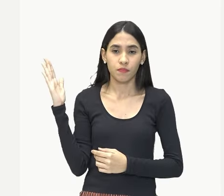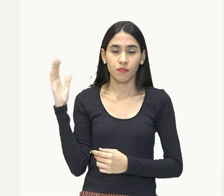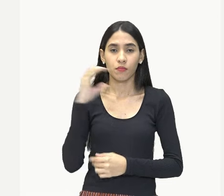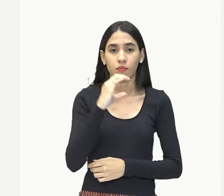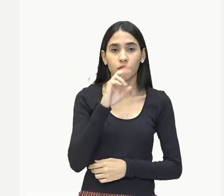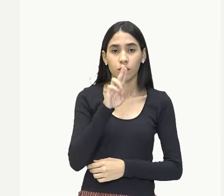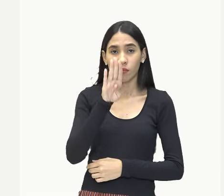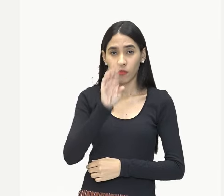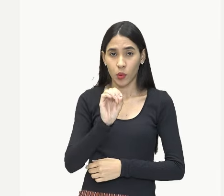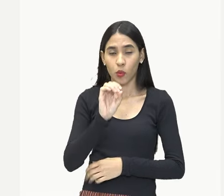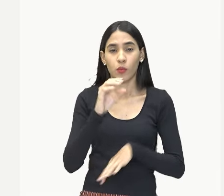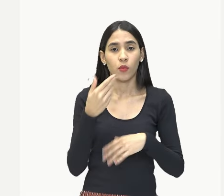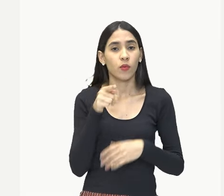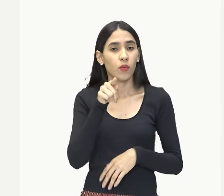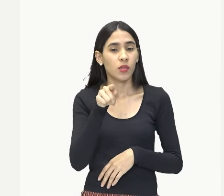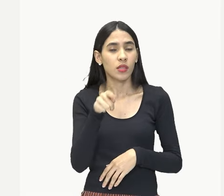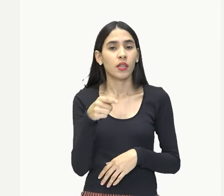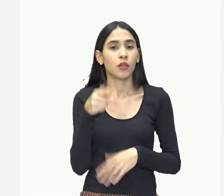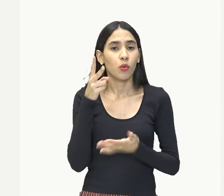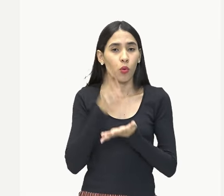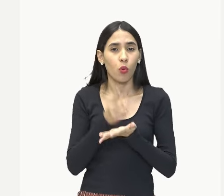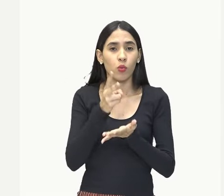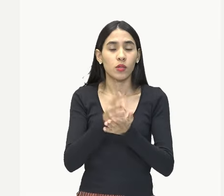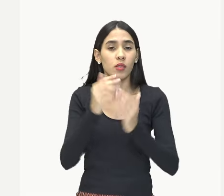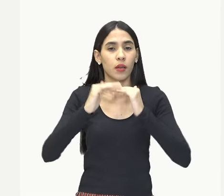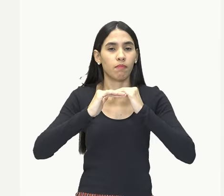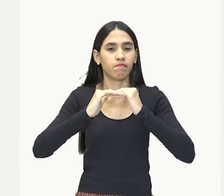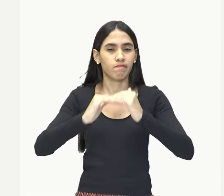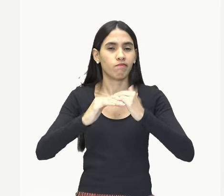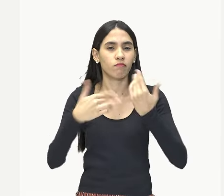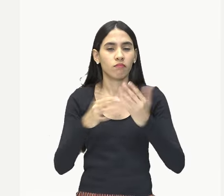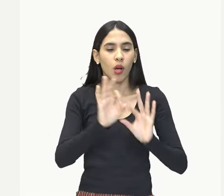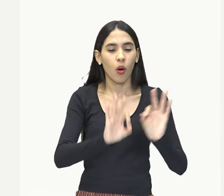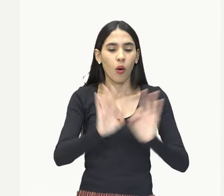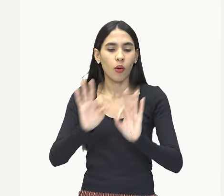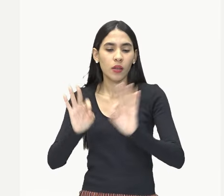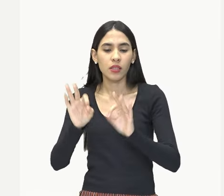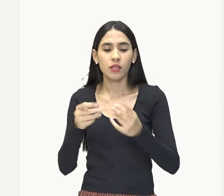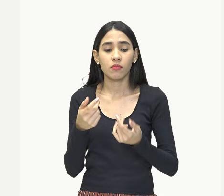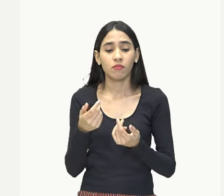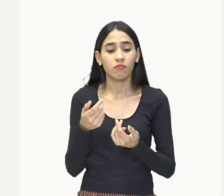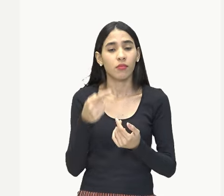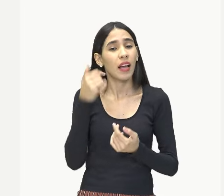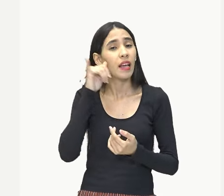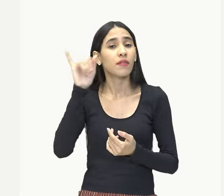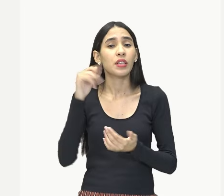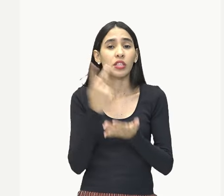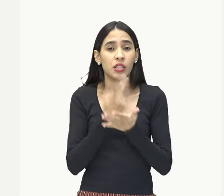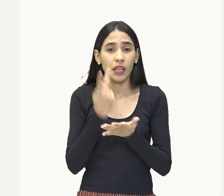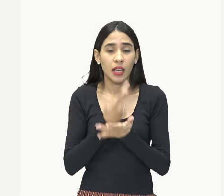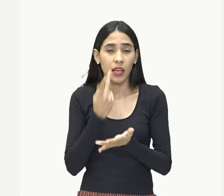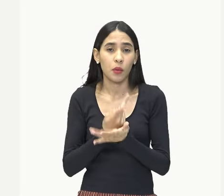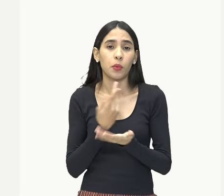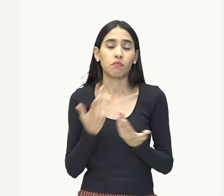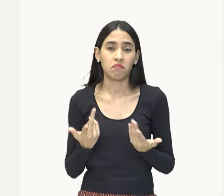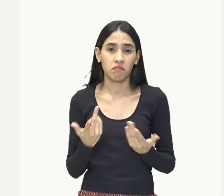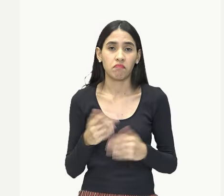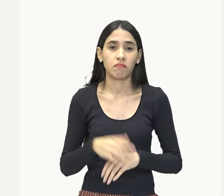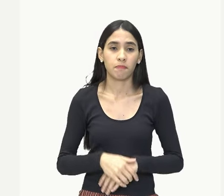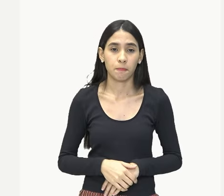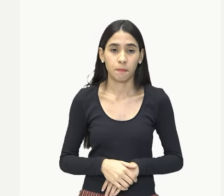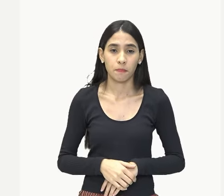cubo. Então, para que você proceda da maneira correta, para que você não perca nada do que você vai adquirir